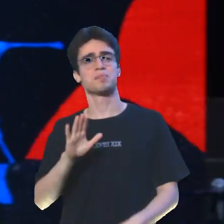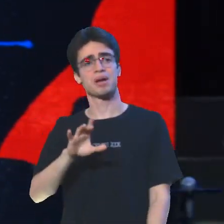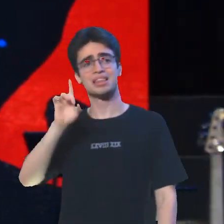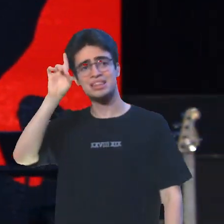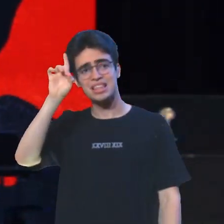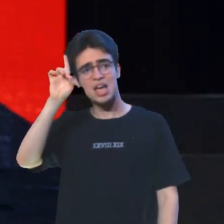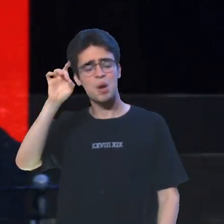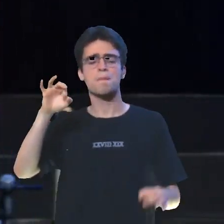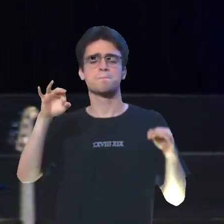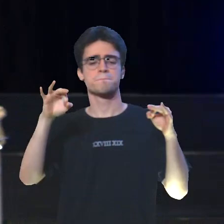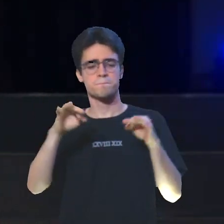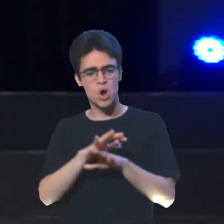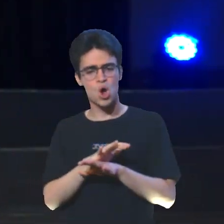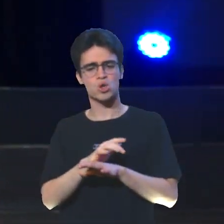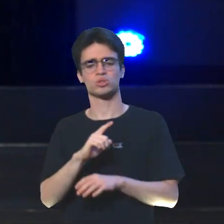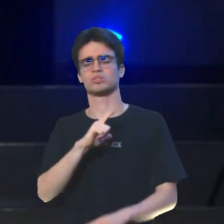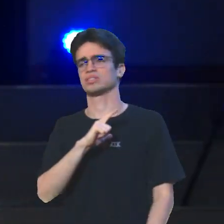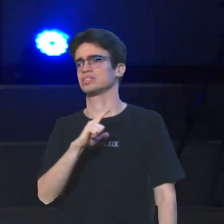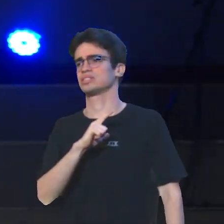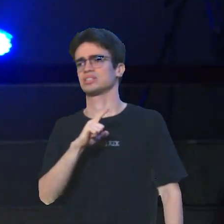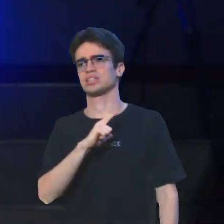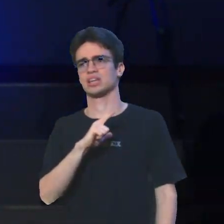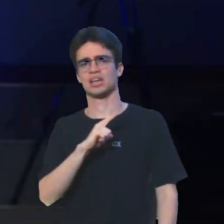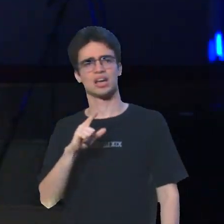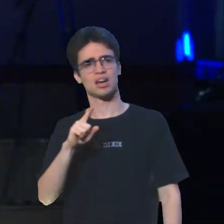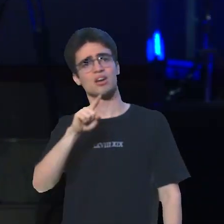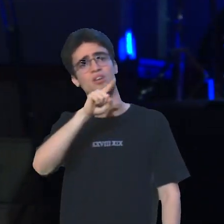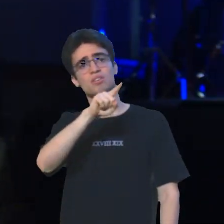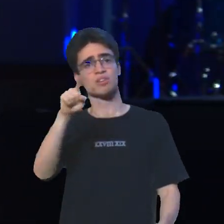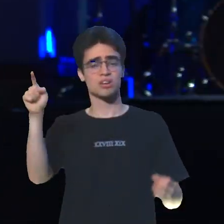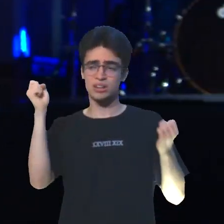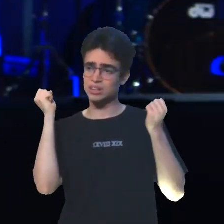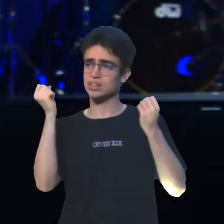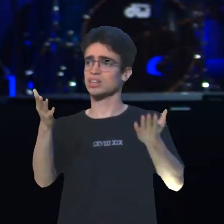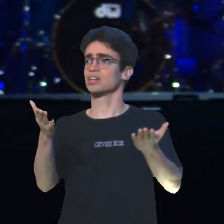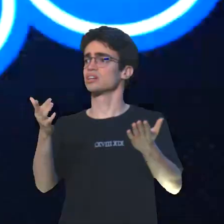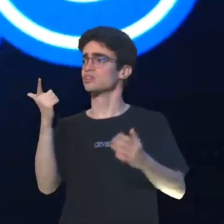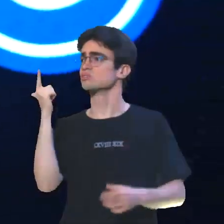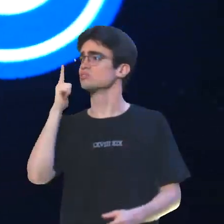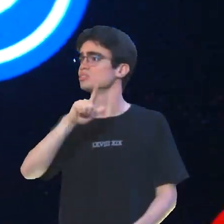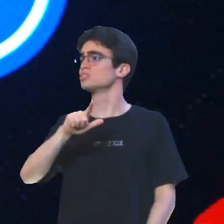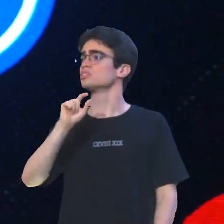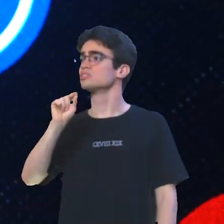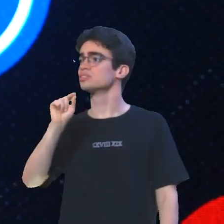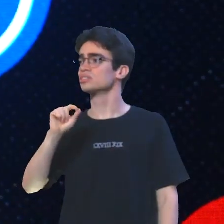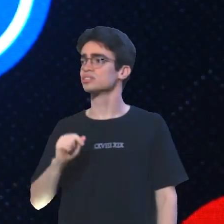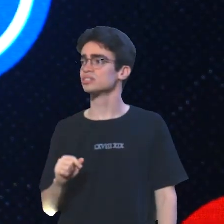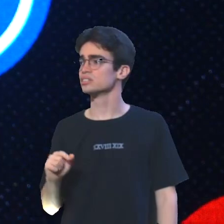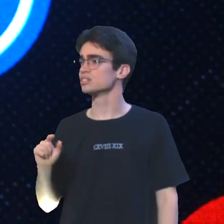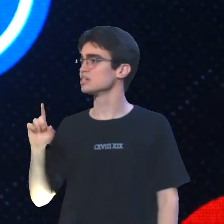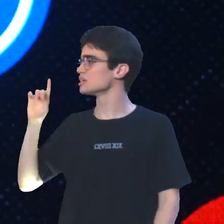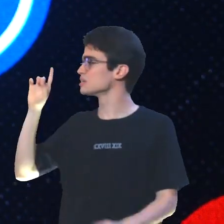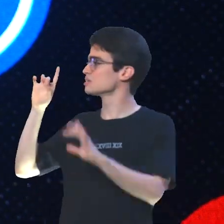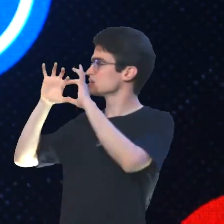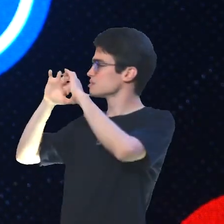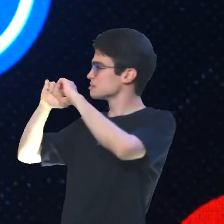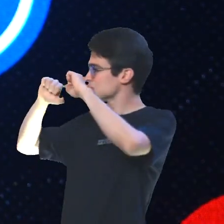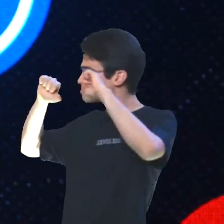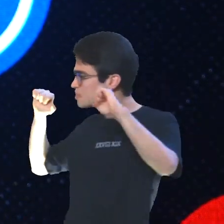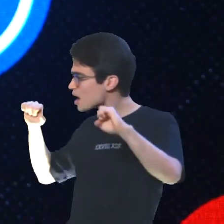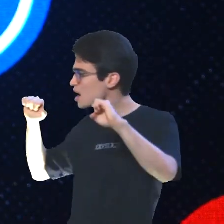está pronto para que você consiga abrir ele